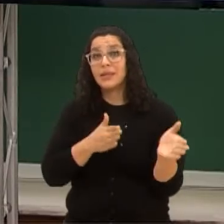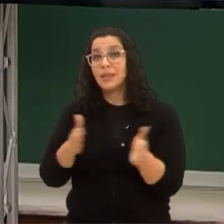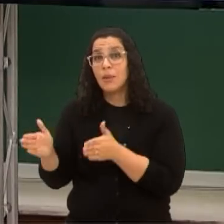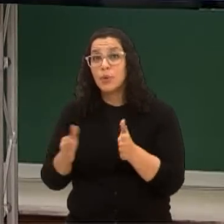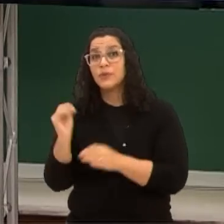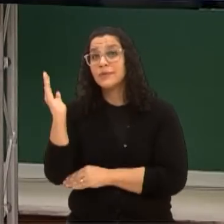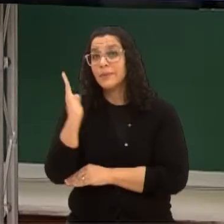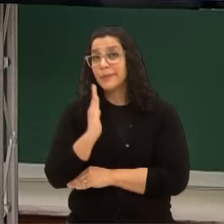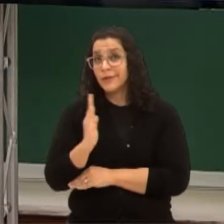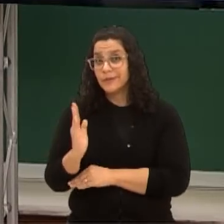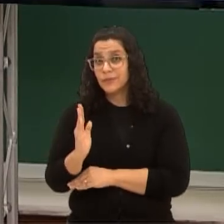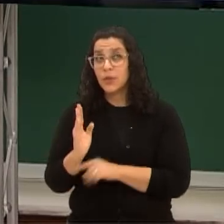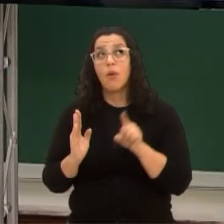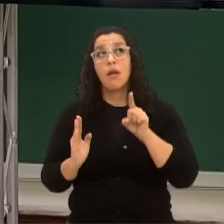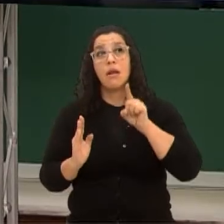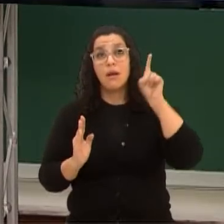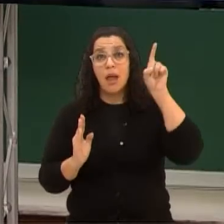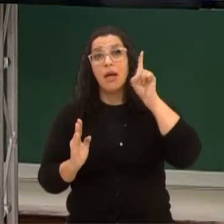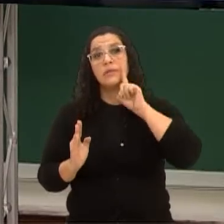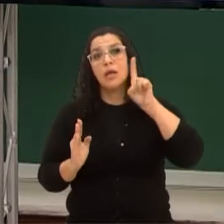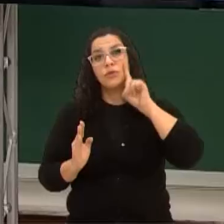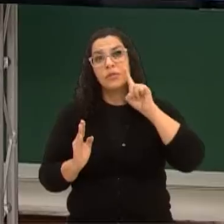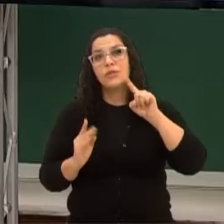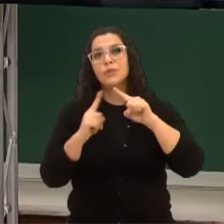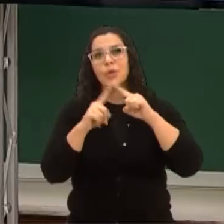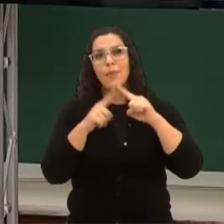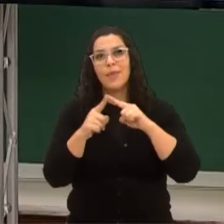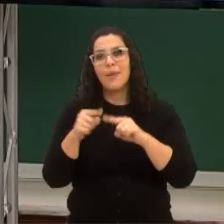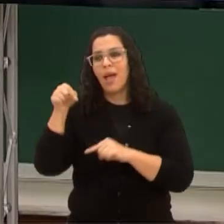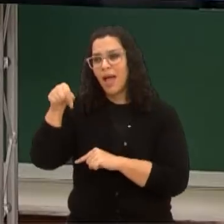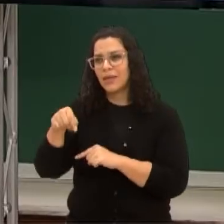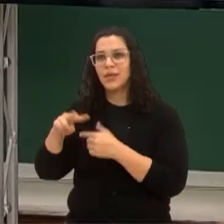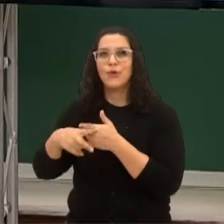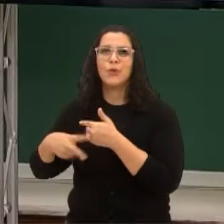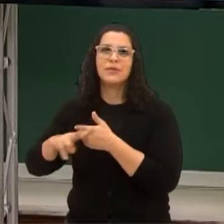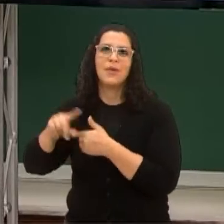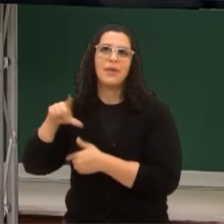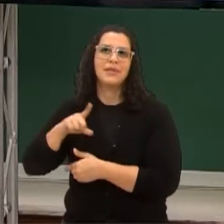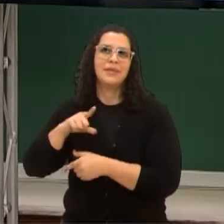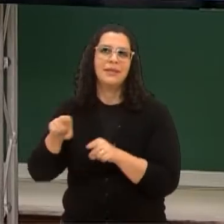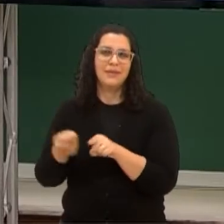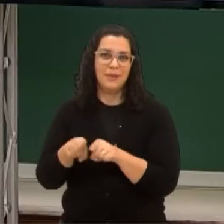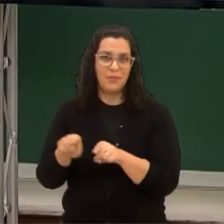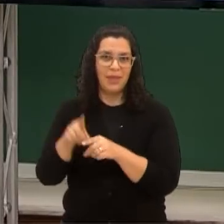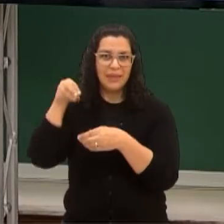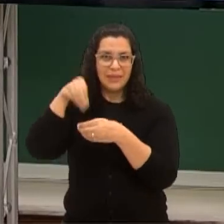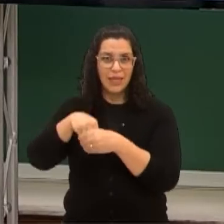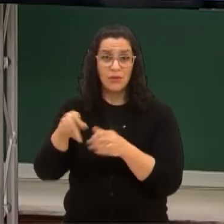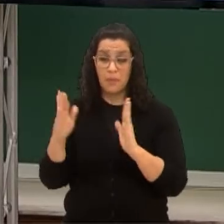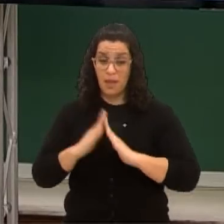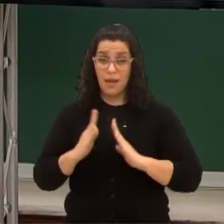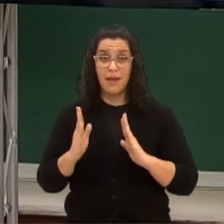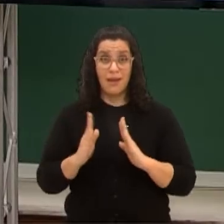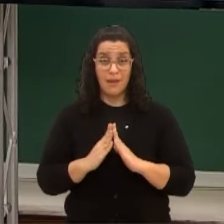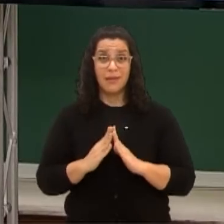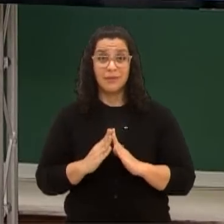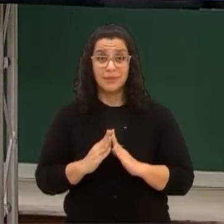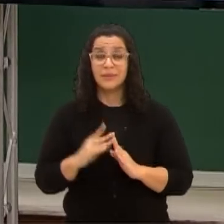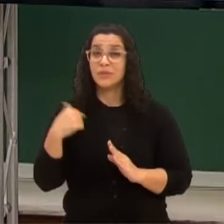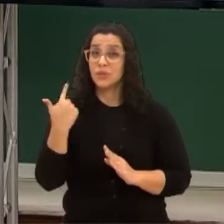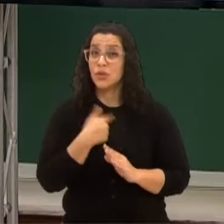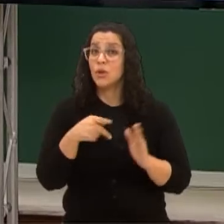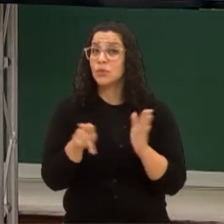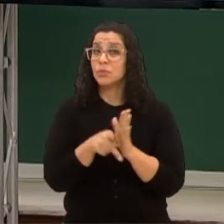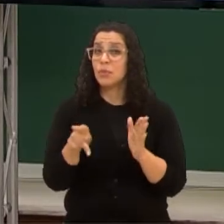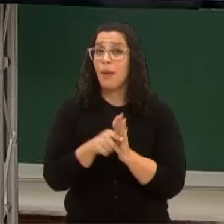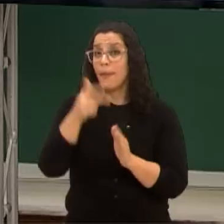Ou seja, aquilo que acontece fora do país pode trazer consequência para dentro da nossa casa, se nós